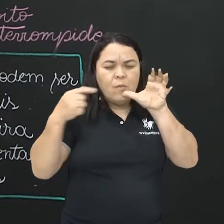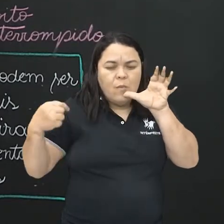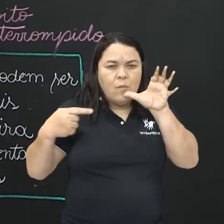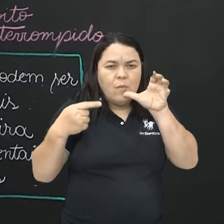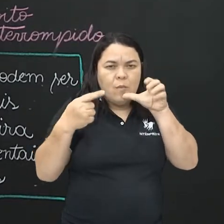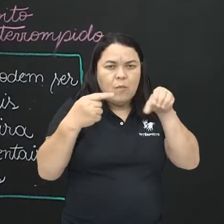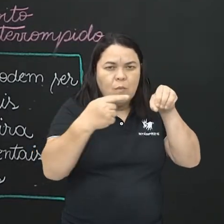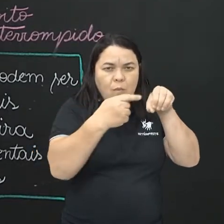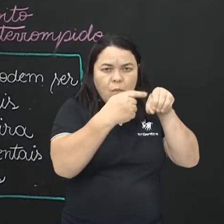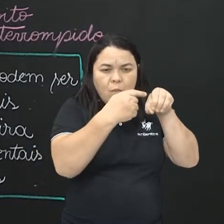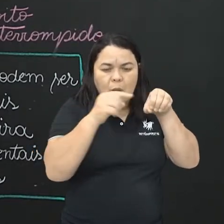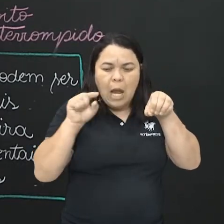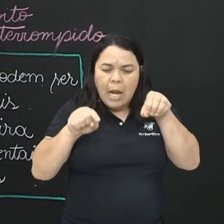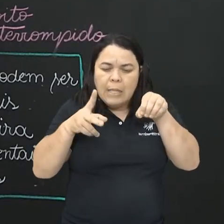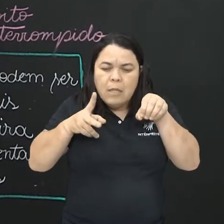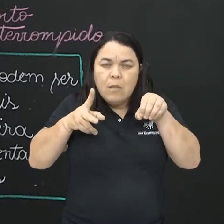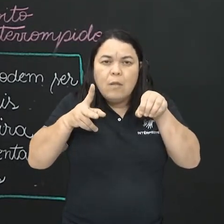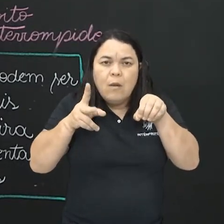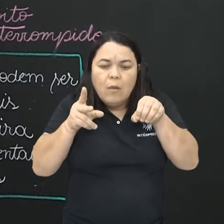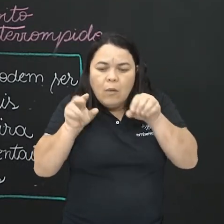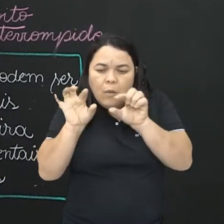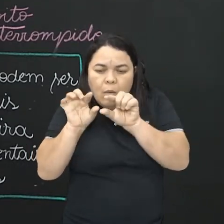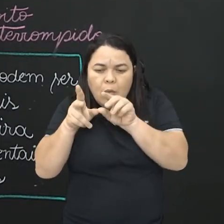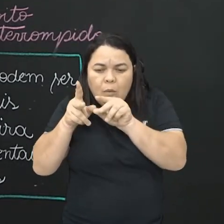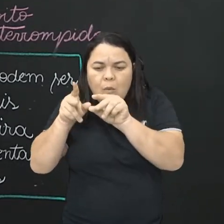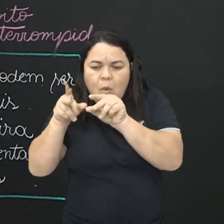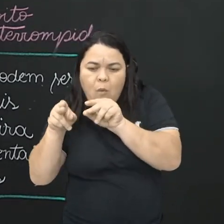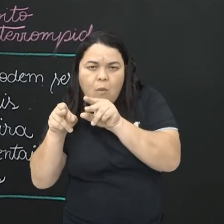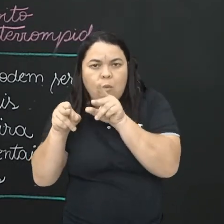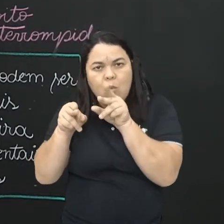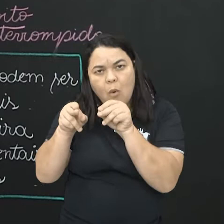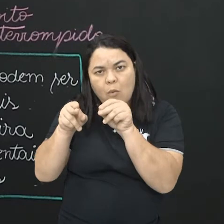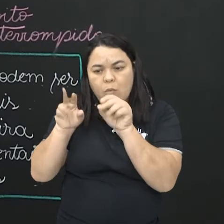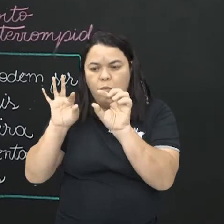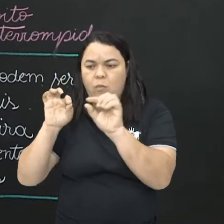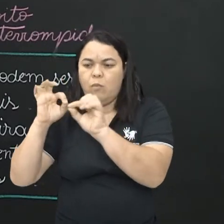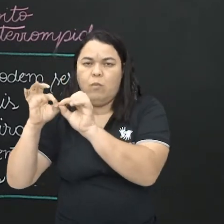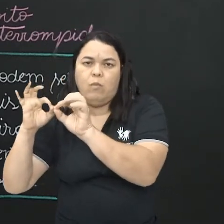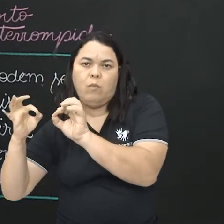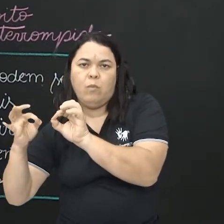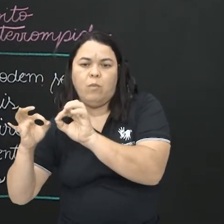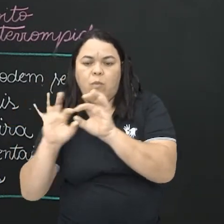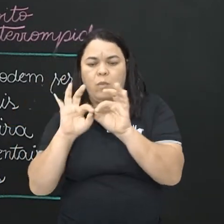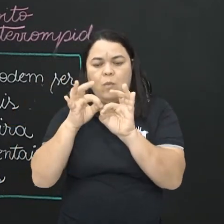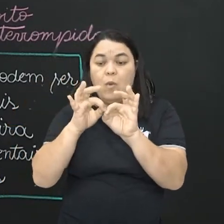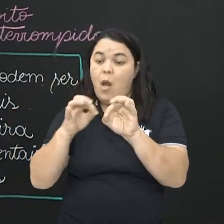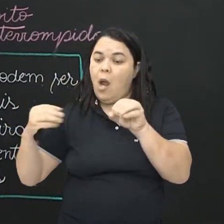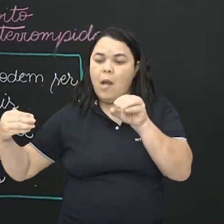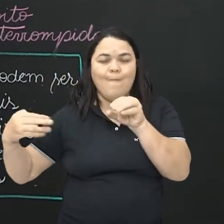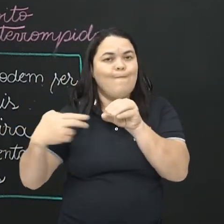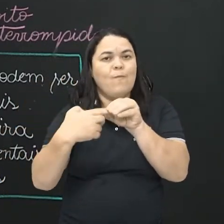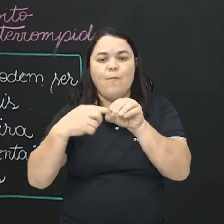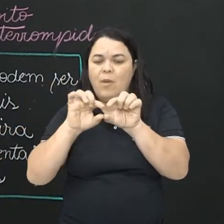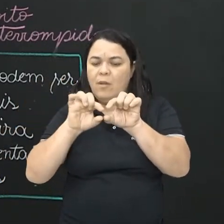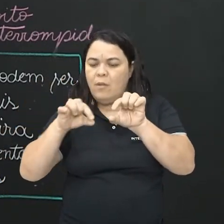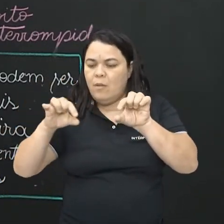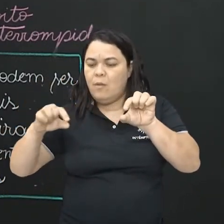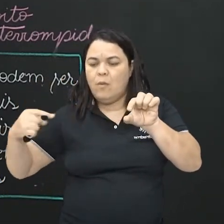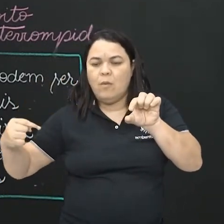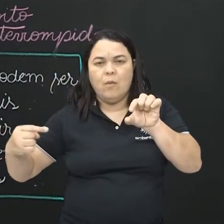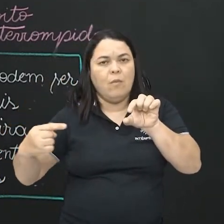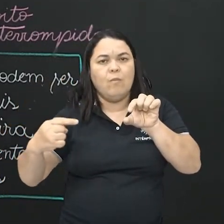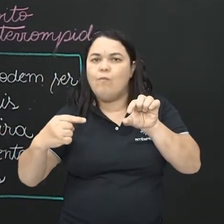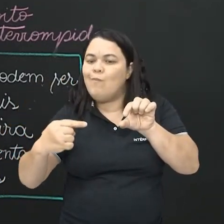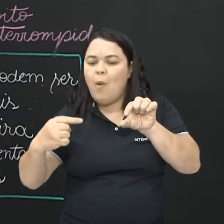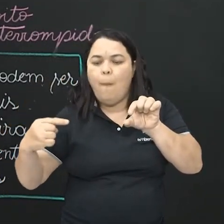permitir a passagem dos espermatozoides com destino aí para que ele receba as secreções e ele saia do corpo na ejaculação. Se você